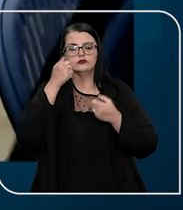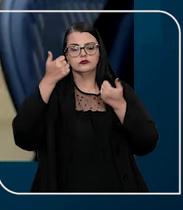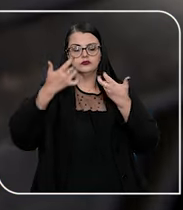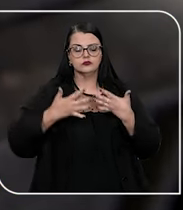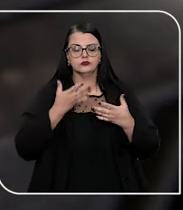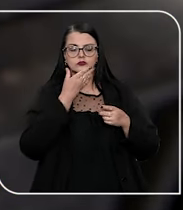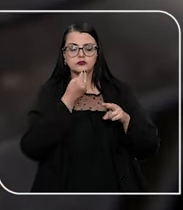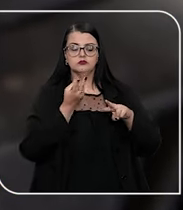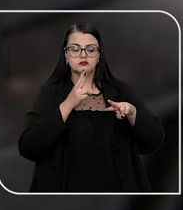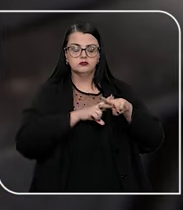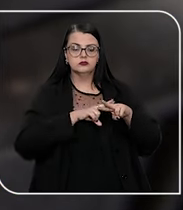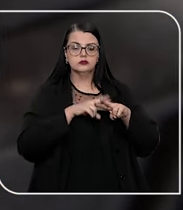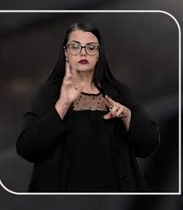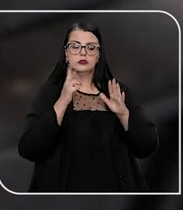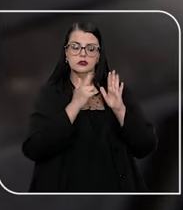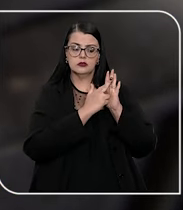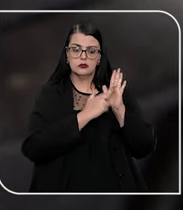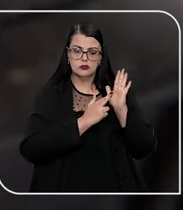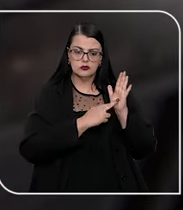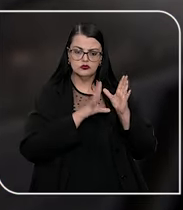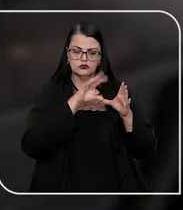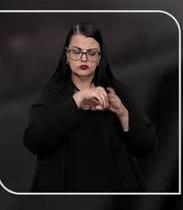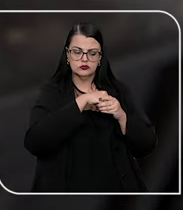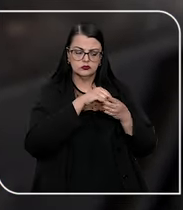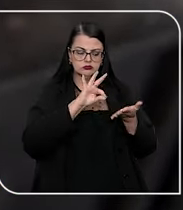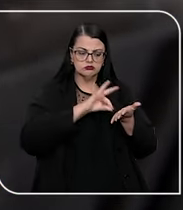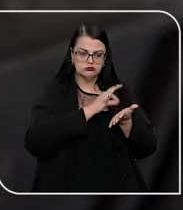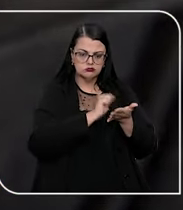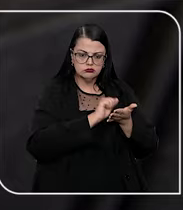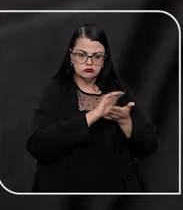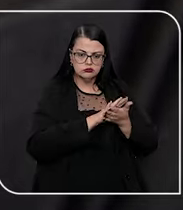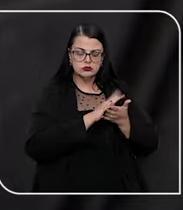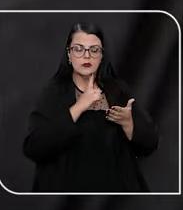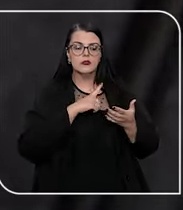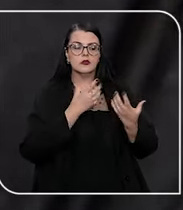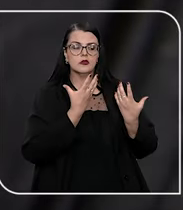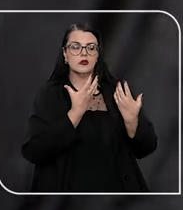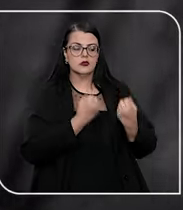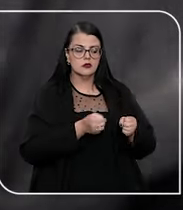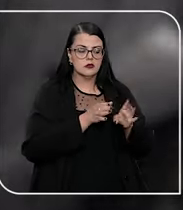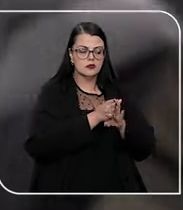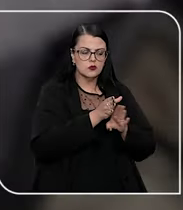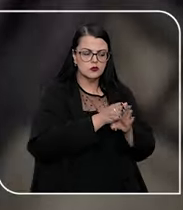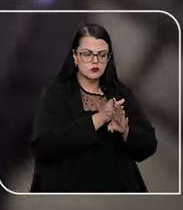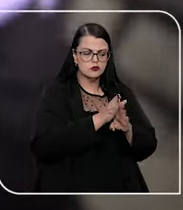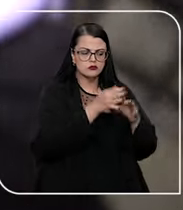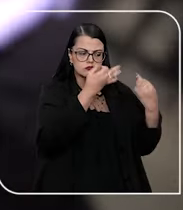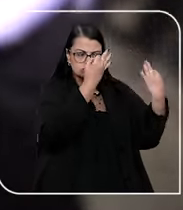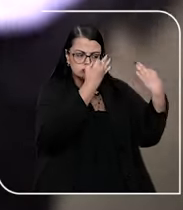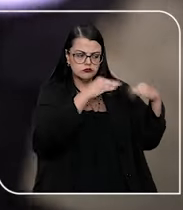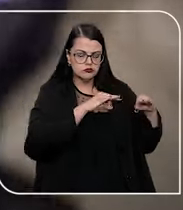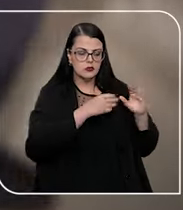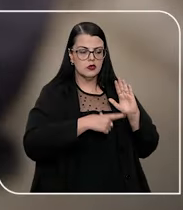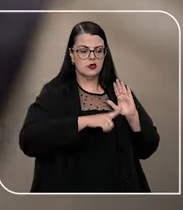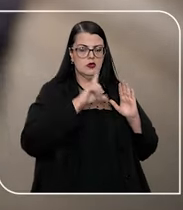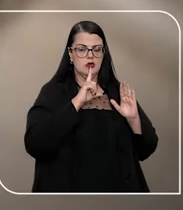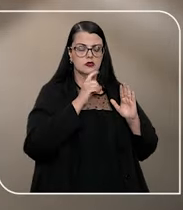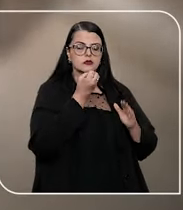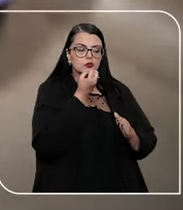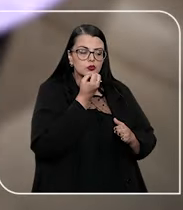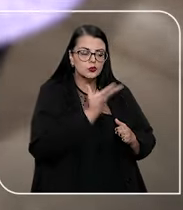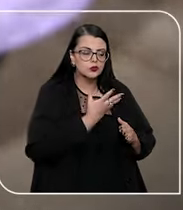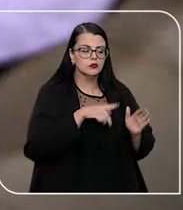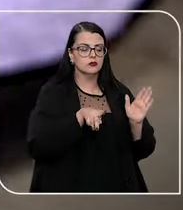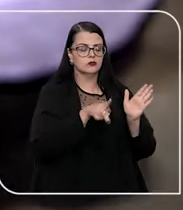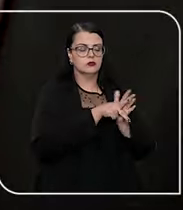comentou que quando preso é devidamente registrado no sistema de Custódia e recebe a orientação jurídica adequada antes de ser